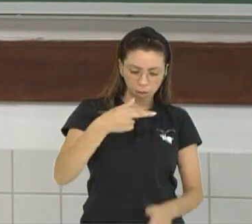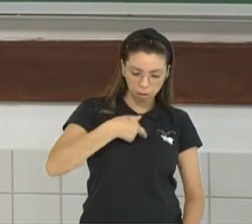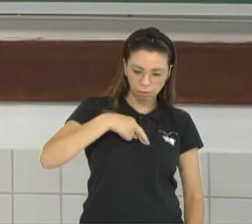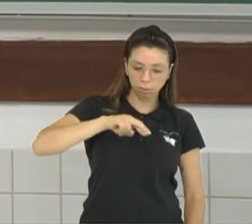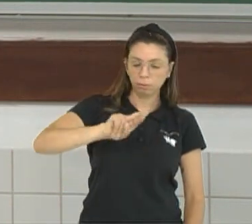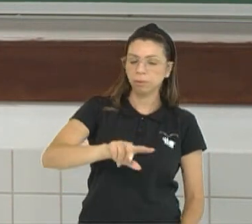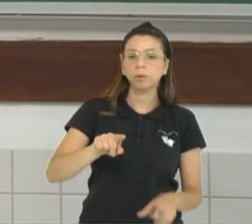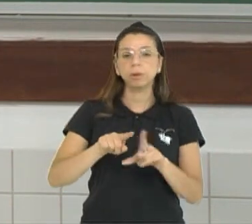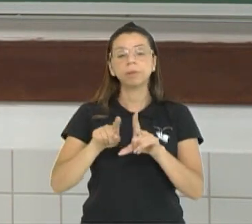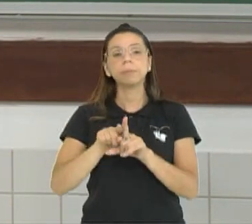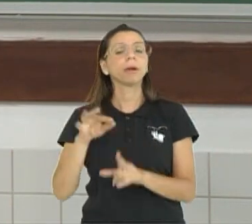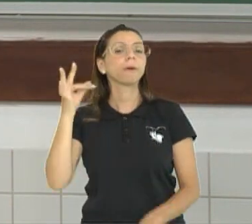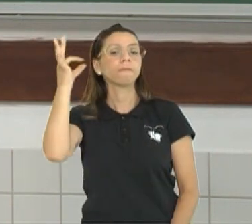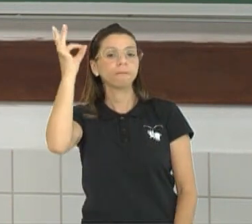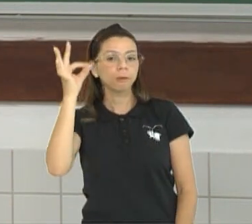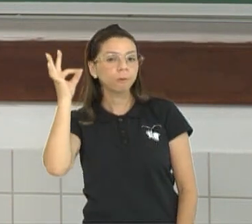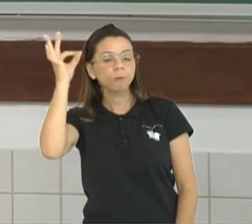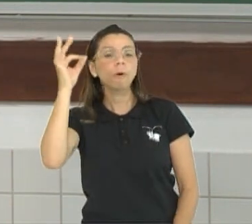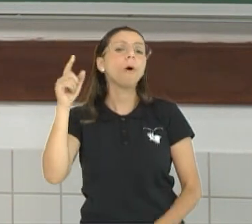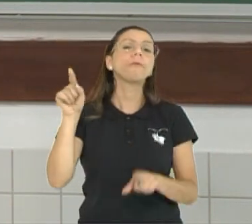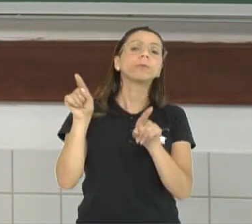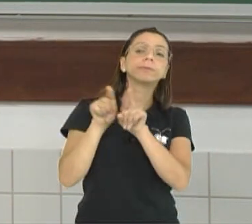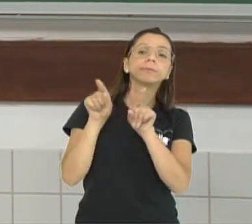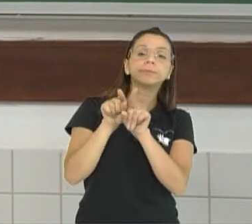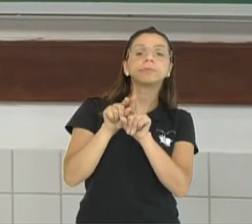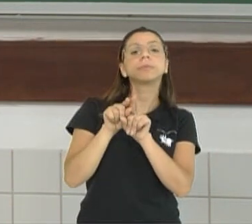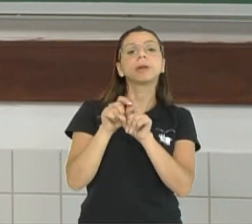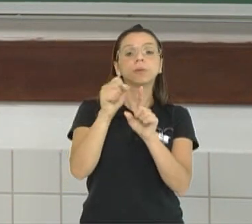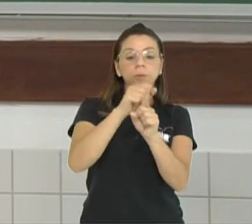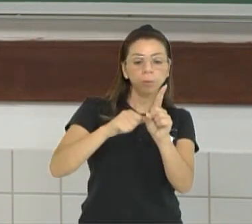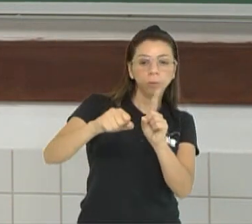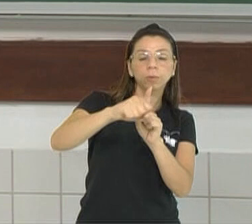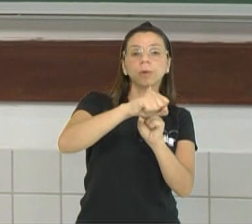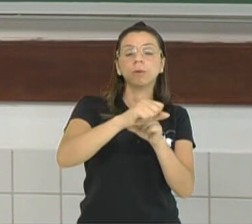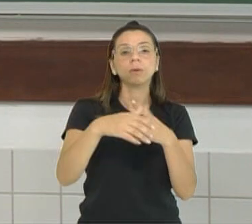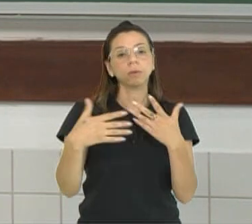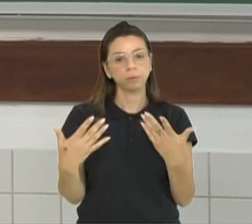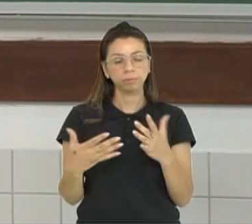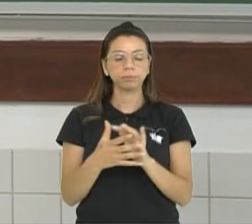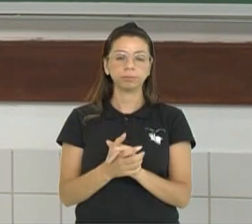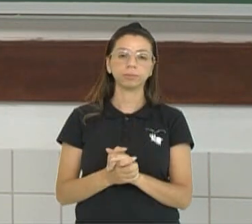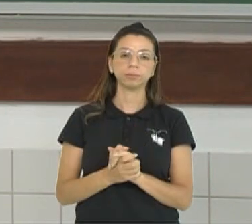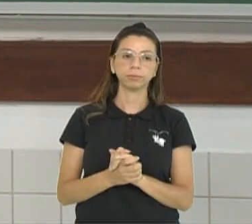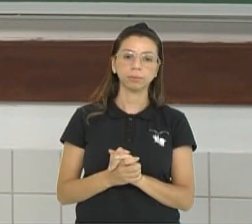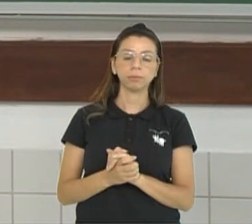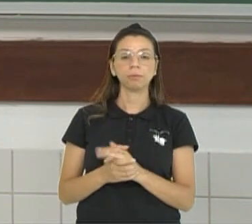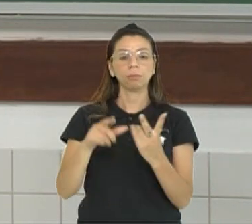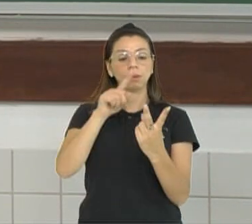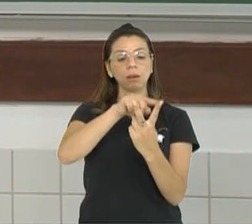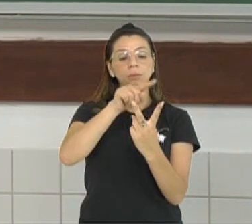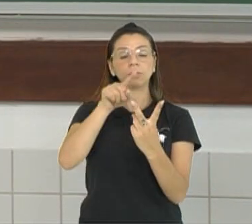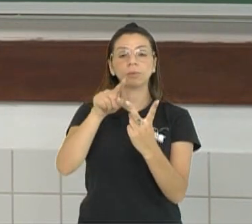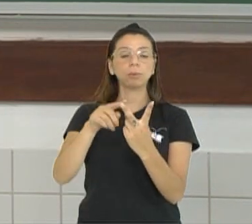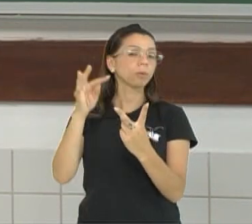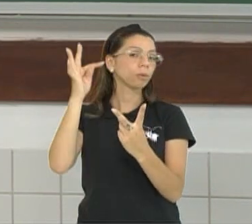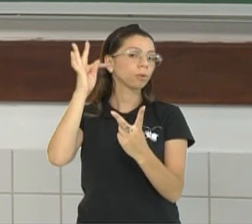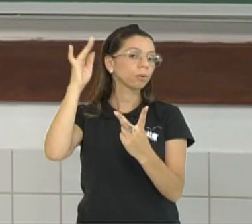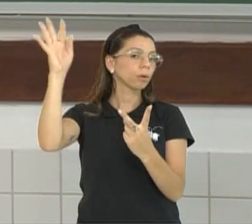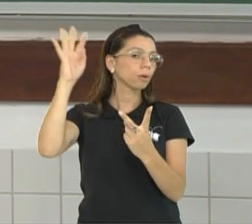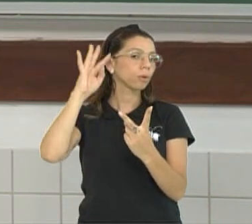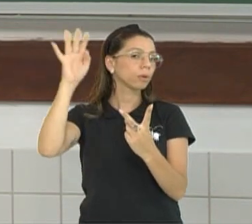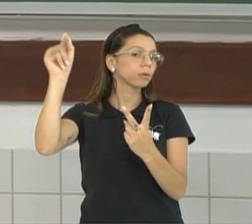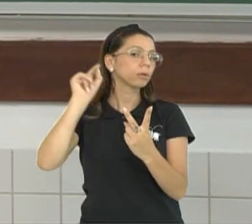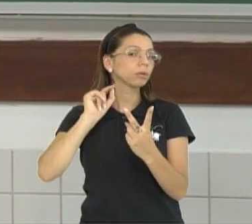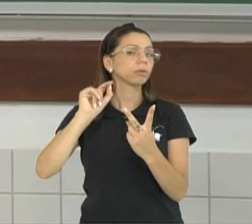razões filosóficas, sociológicas. A gente aqui, eu trouxe para vocês duas teorias que são talvez as que